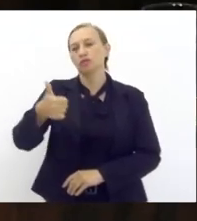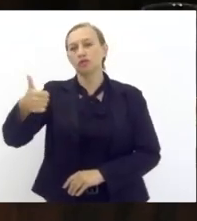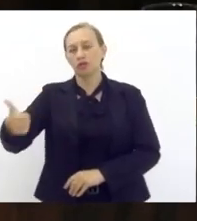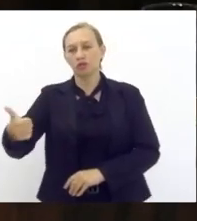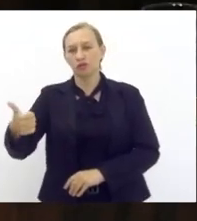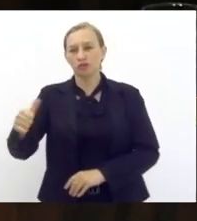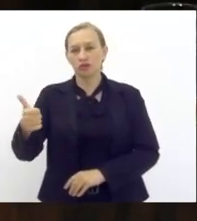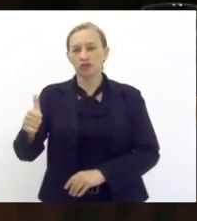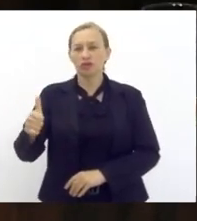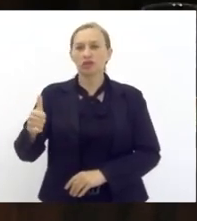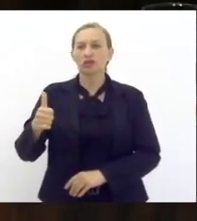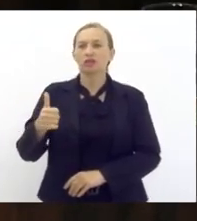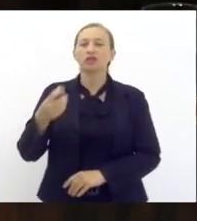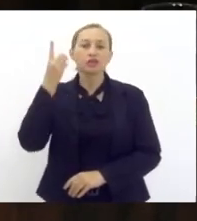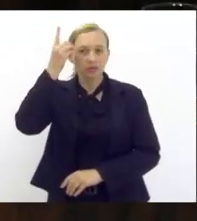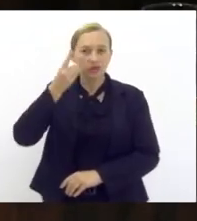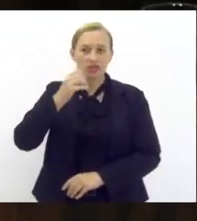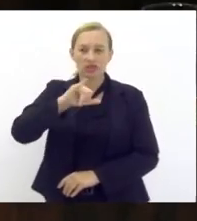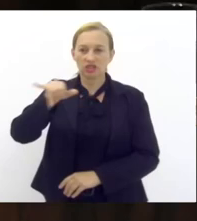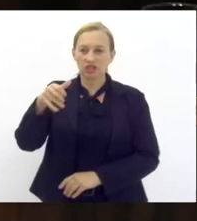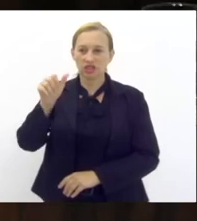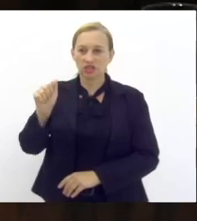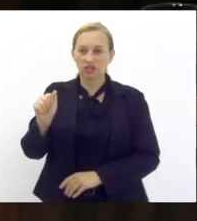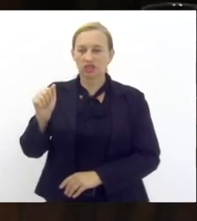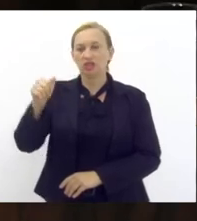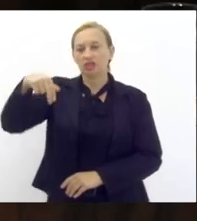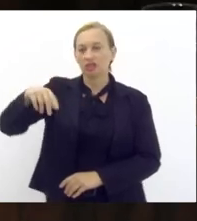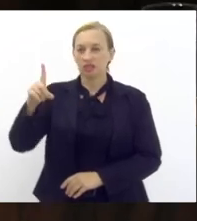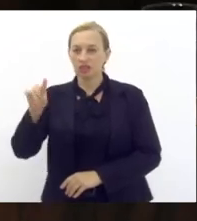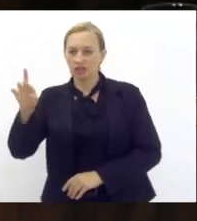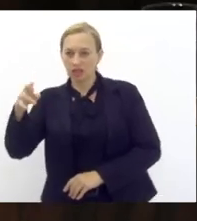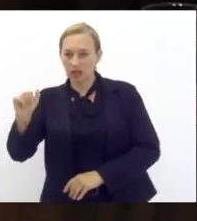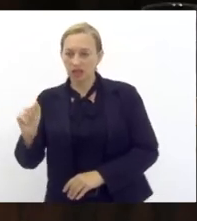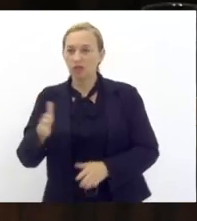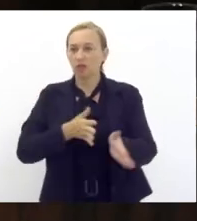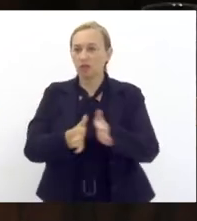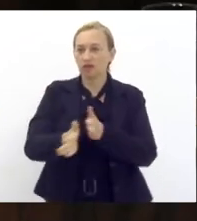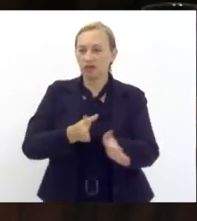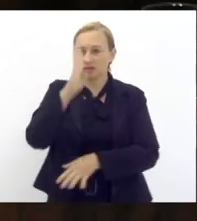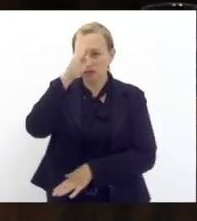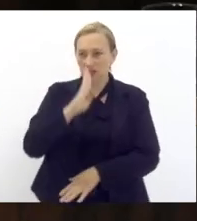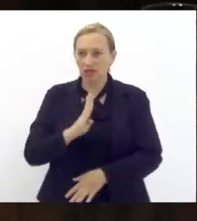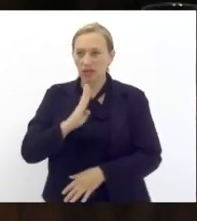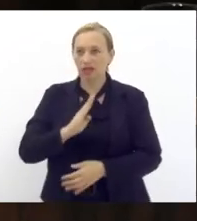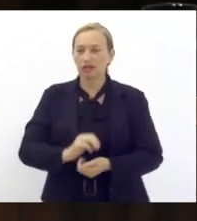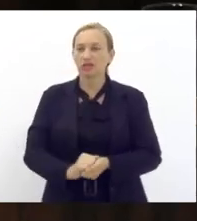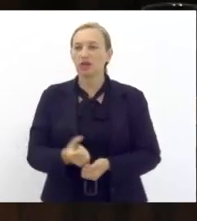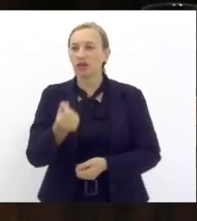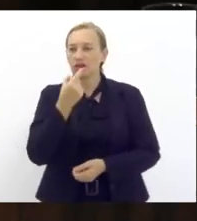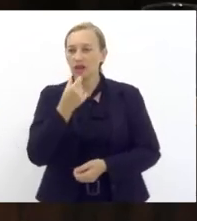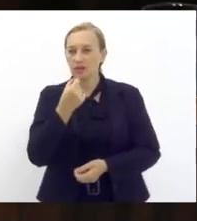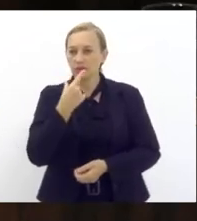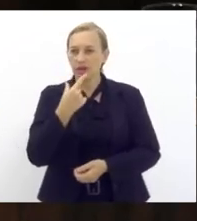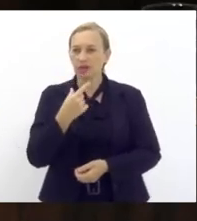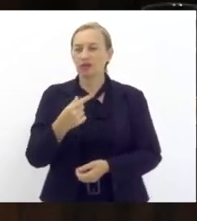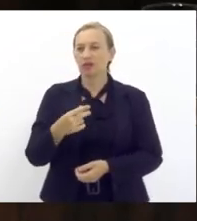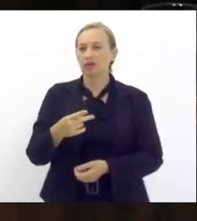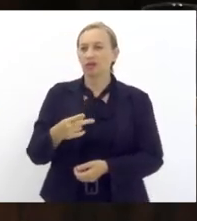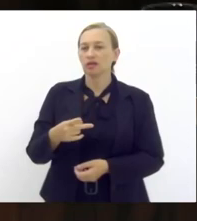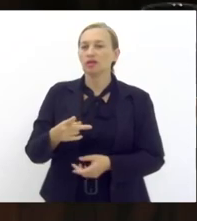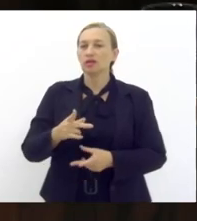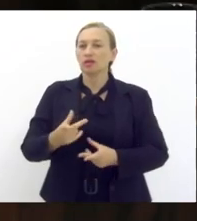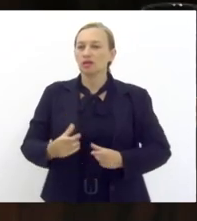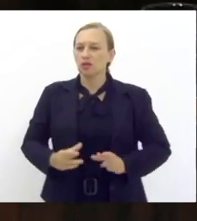Janira Rocha, que dispõe sobre o acesso gratuito a medicação para portadores de câncer